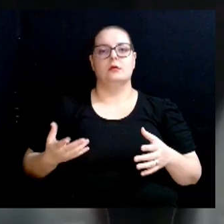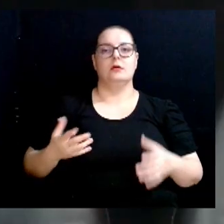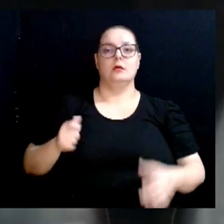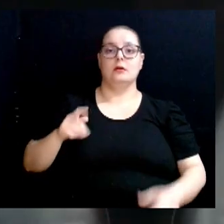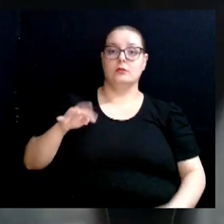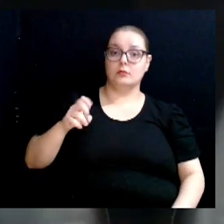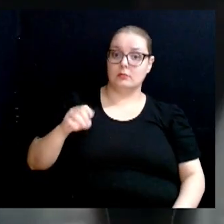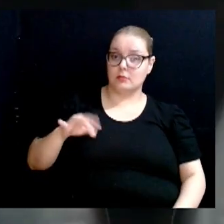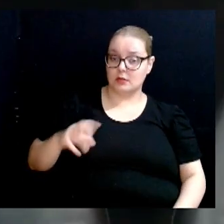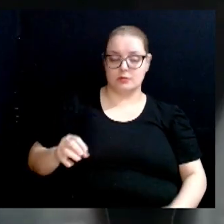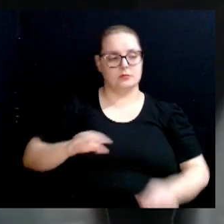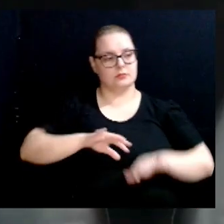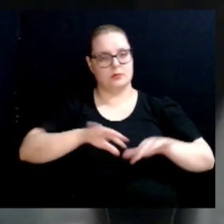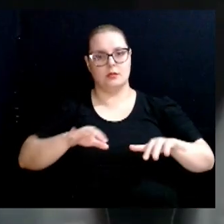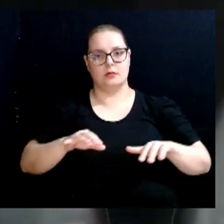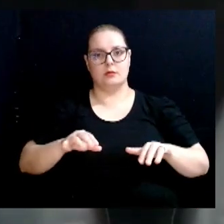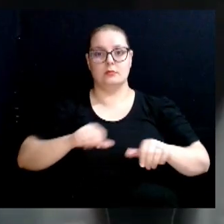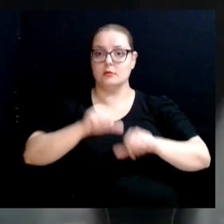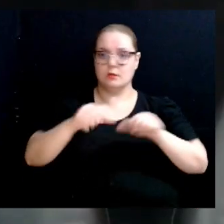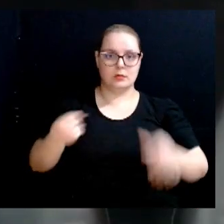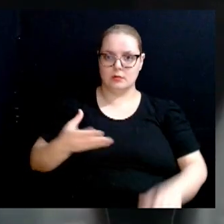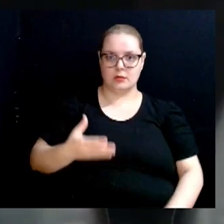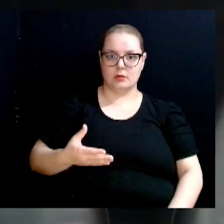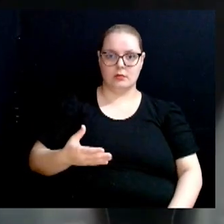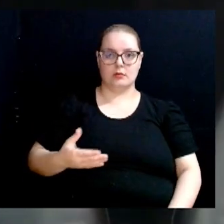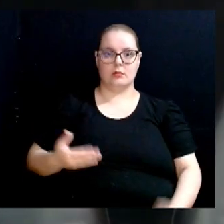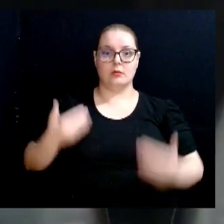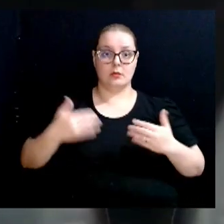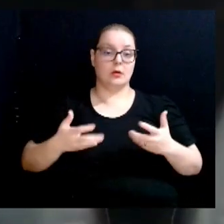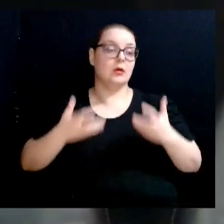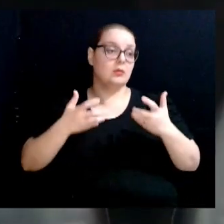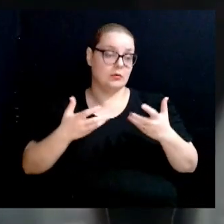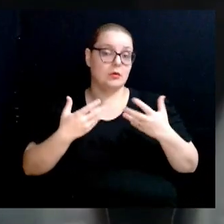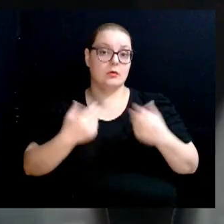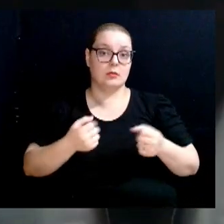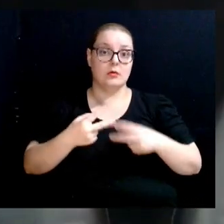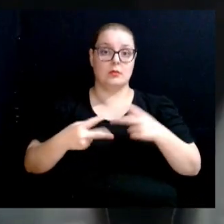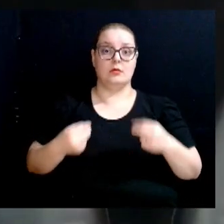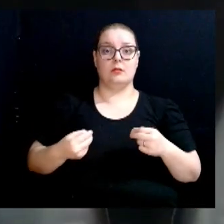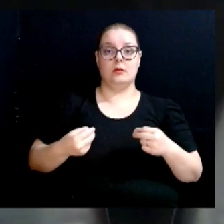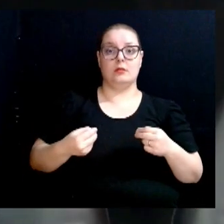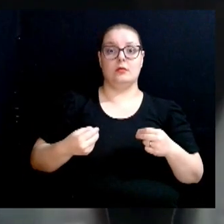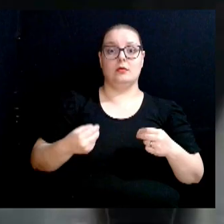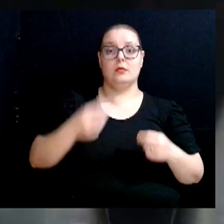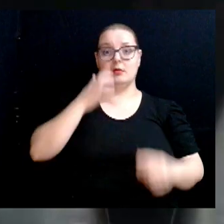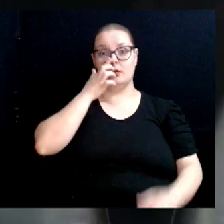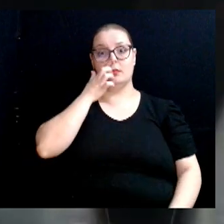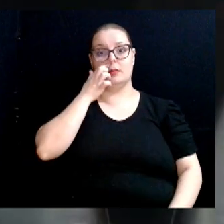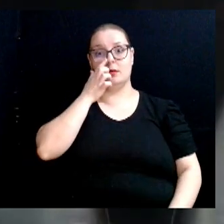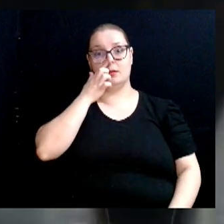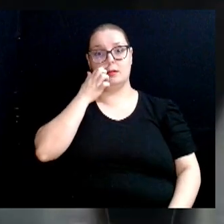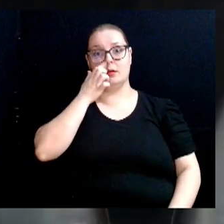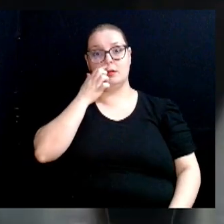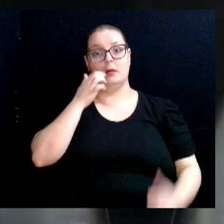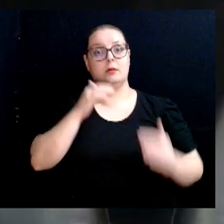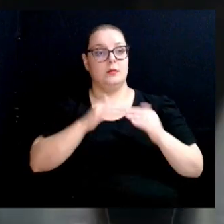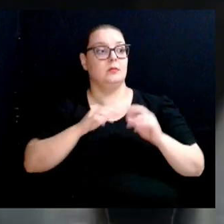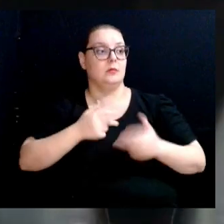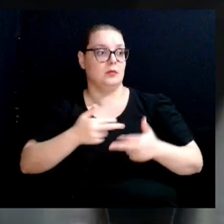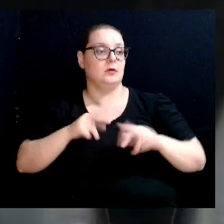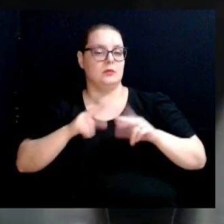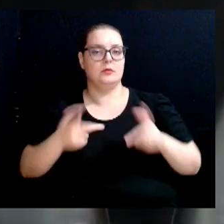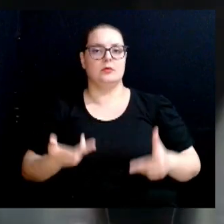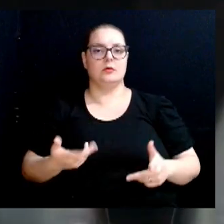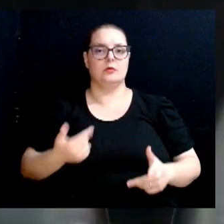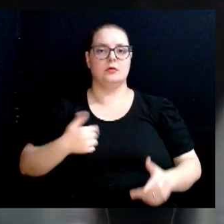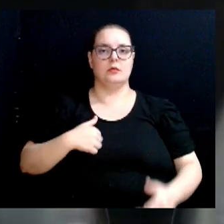Hoje pode passar por você, olha, eu queria receber tanto um presente que eu te dei, o ano que vem vamos combinar coisas diferentes? Eu gostei dessa